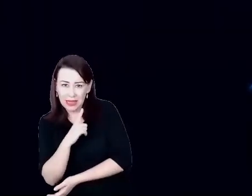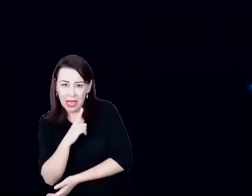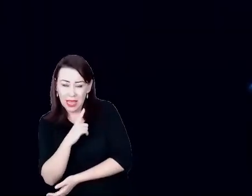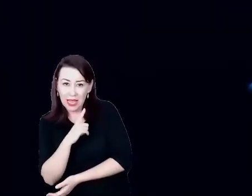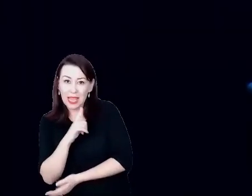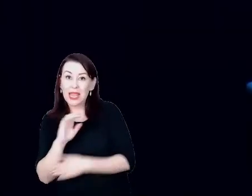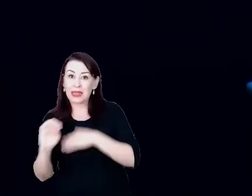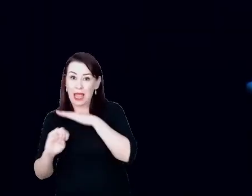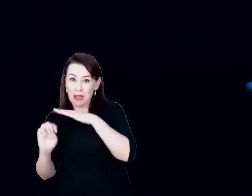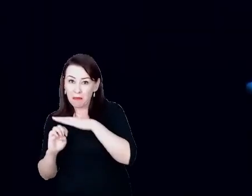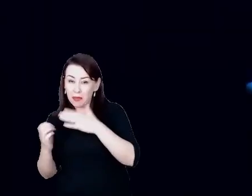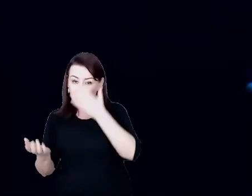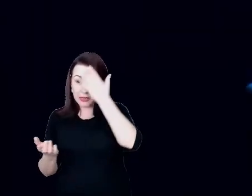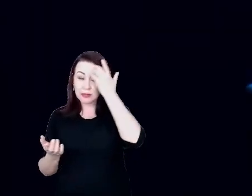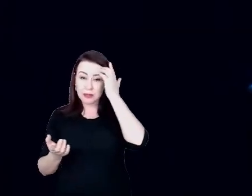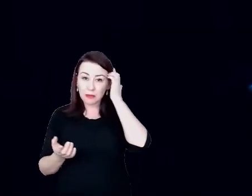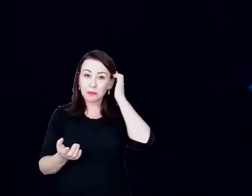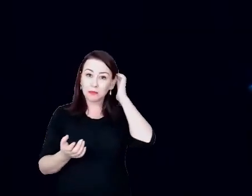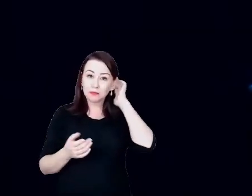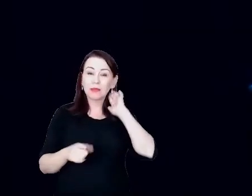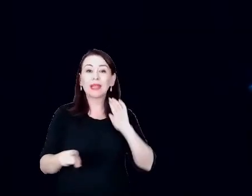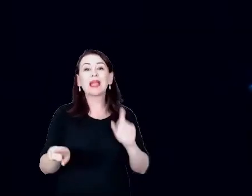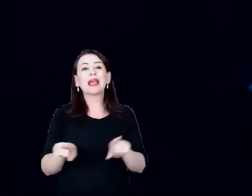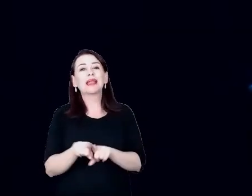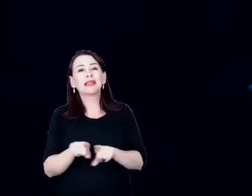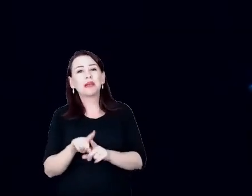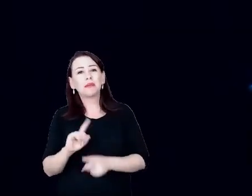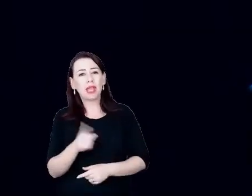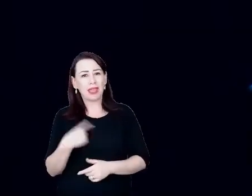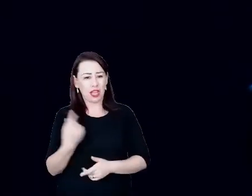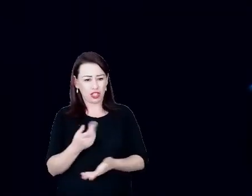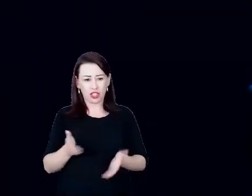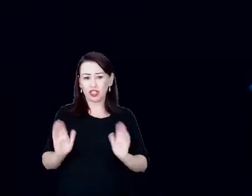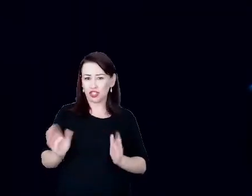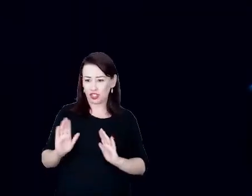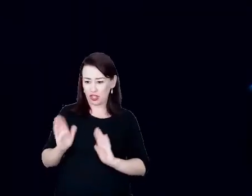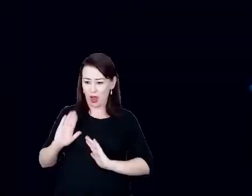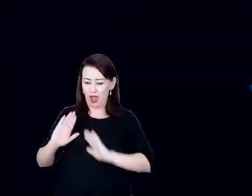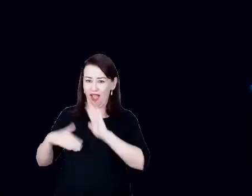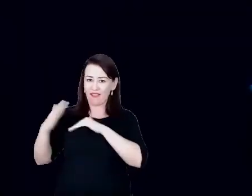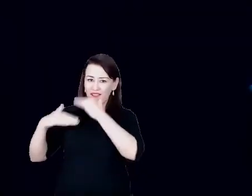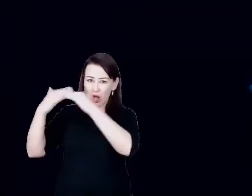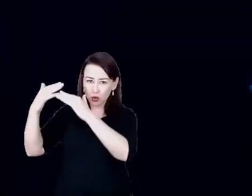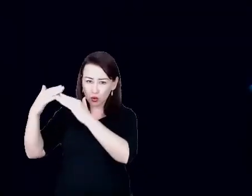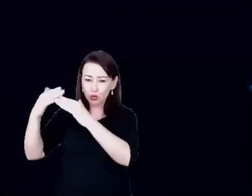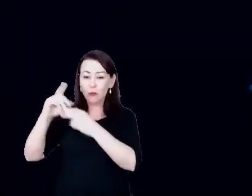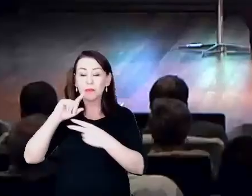Quais avanços nós já tivemos nessa integração e o que a gente ainda precisa melhorar?